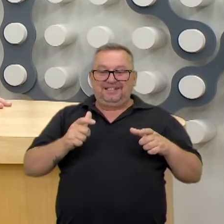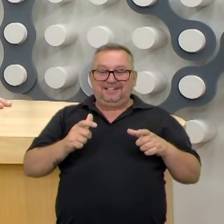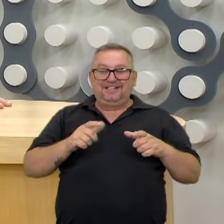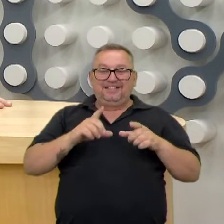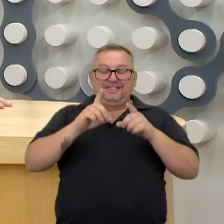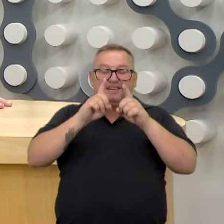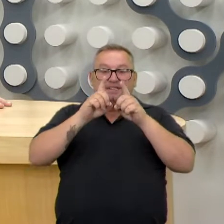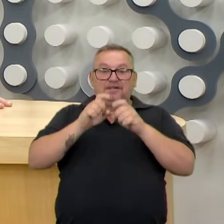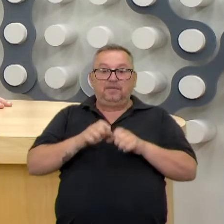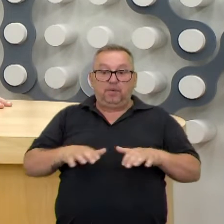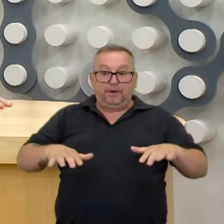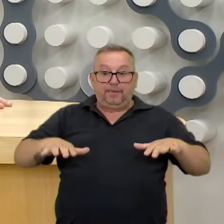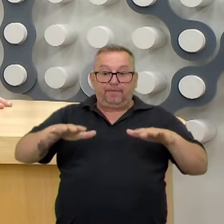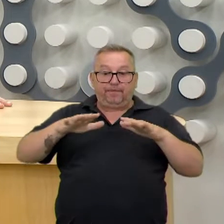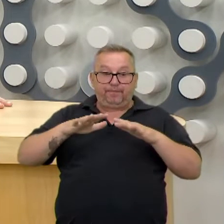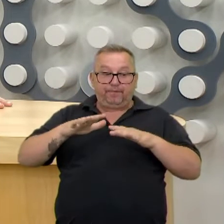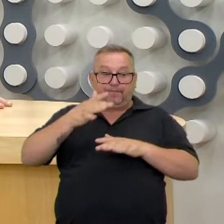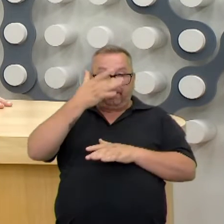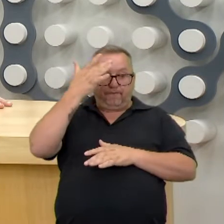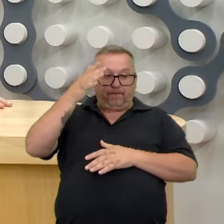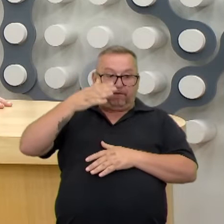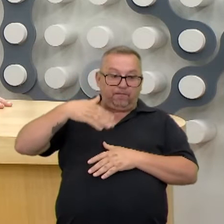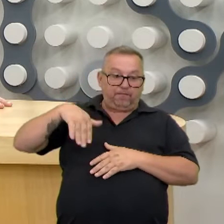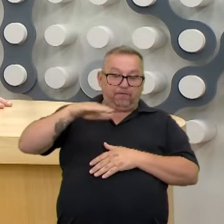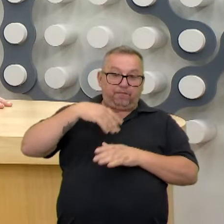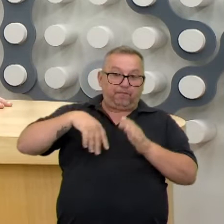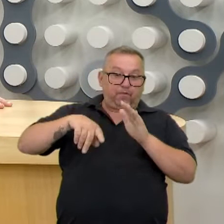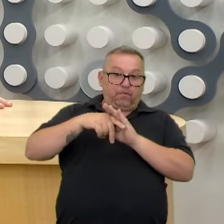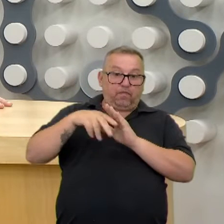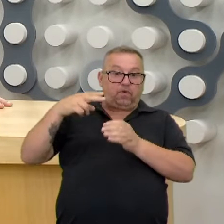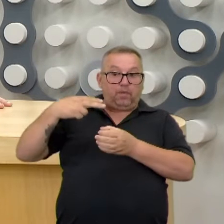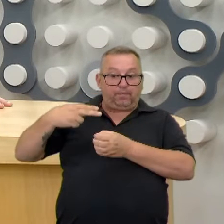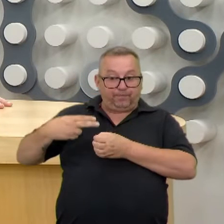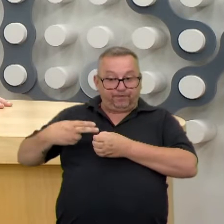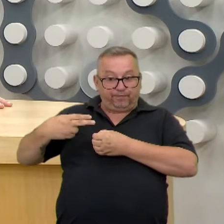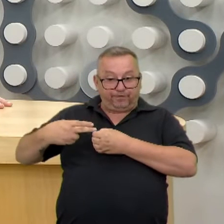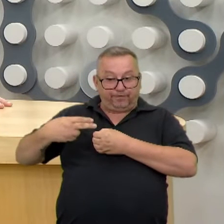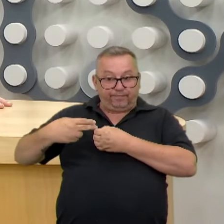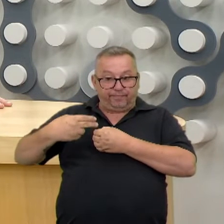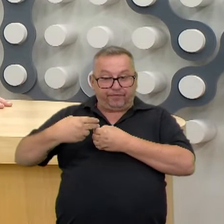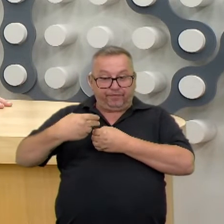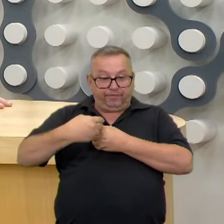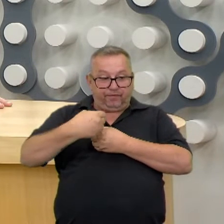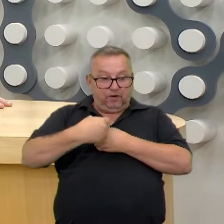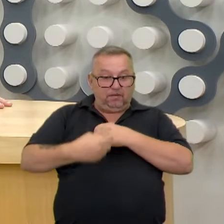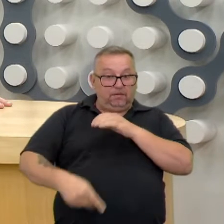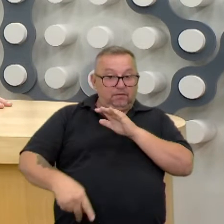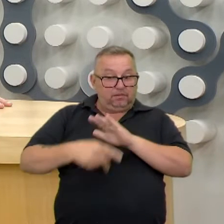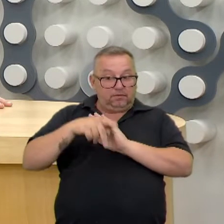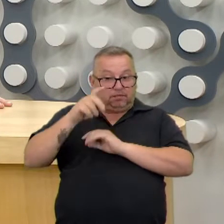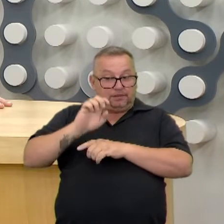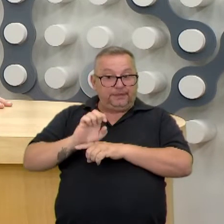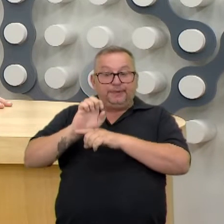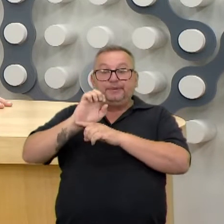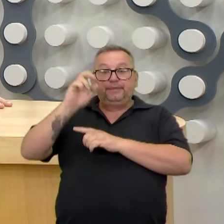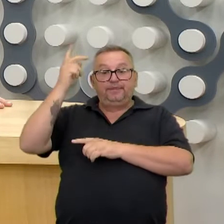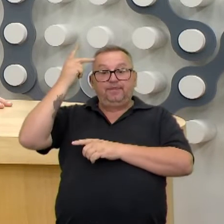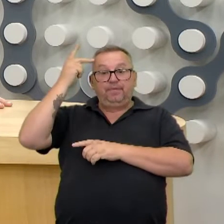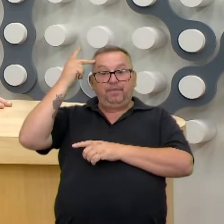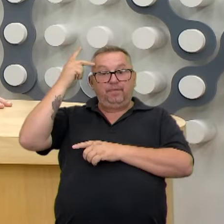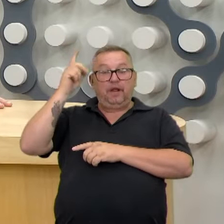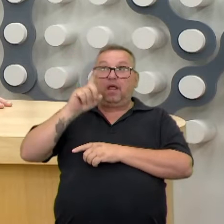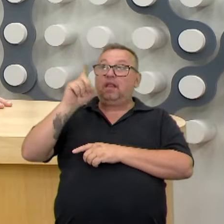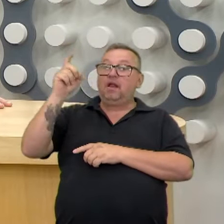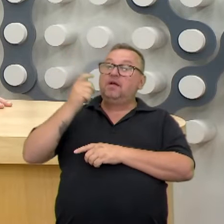demografia e estudos de população da Unicamp, que é uma universidade aqui estadual, né, aqui do estado de São Paulo, que está lá